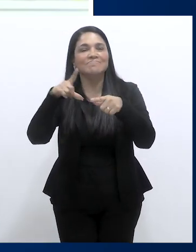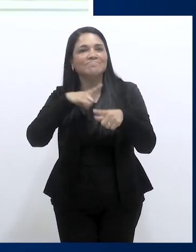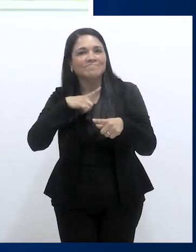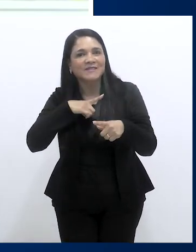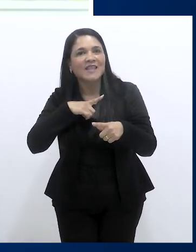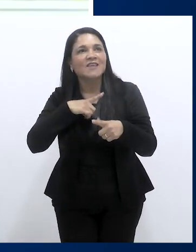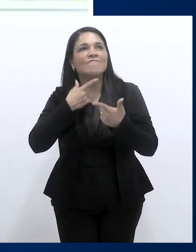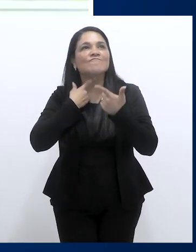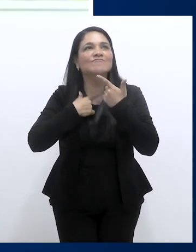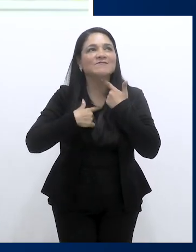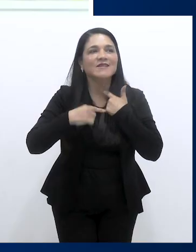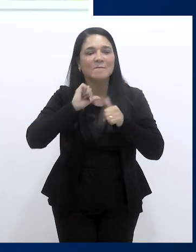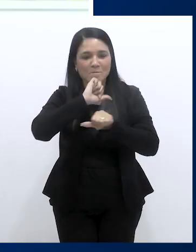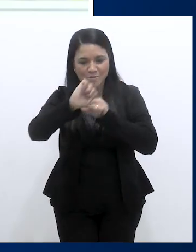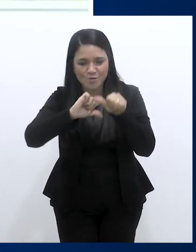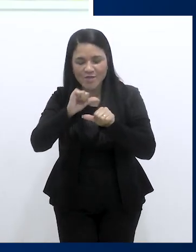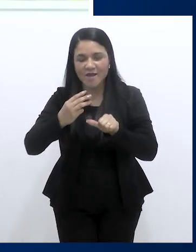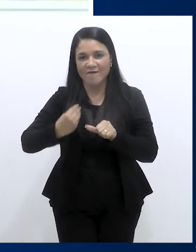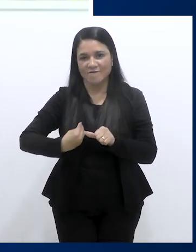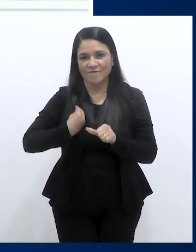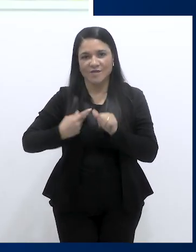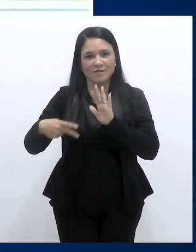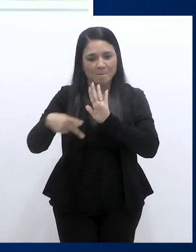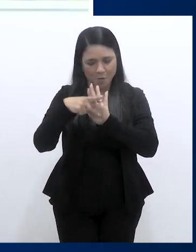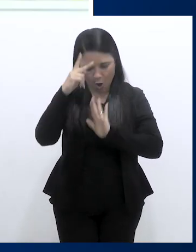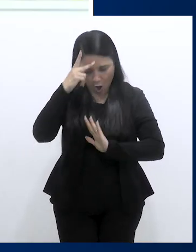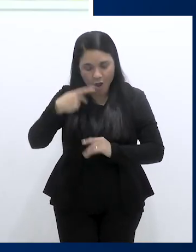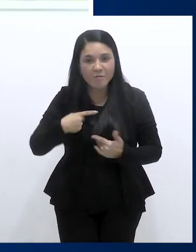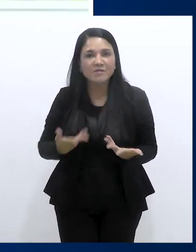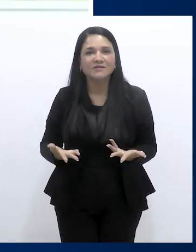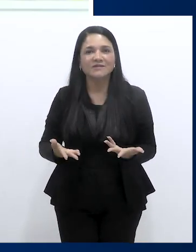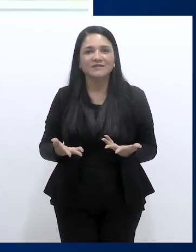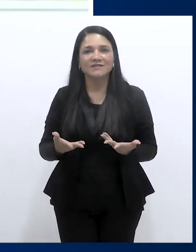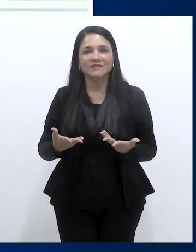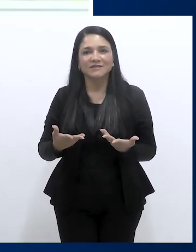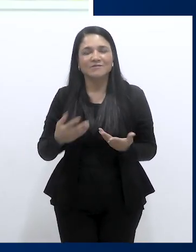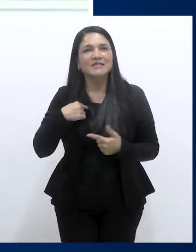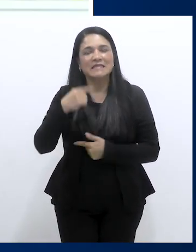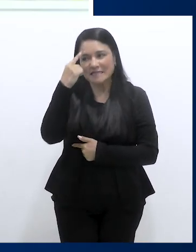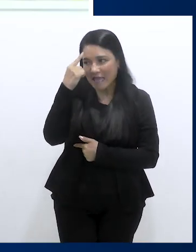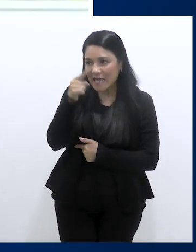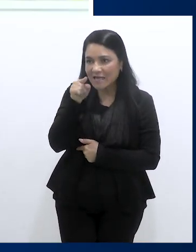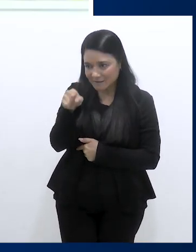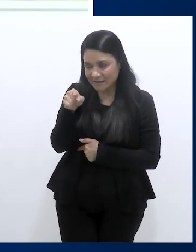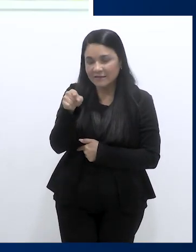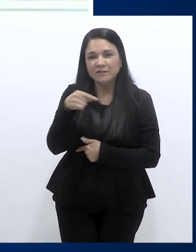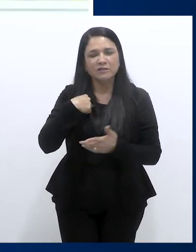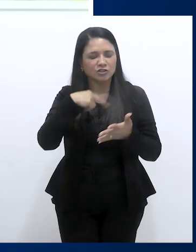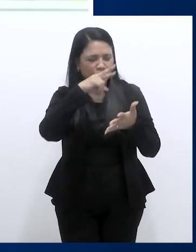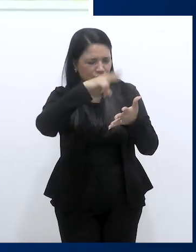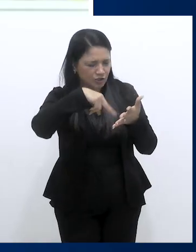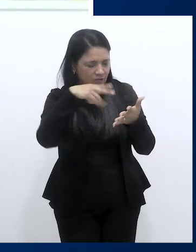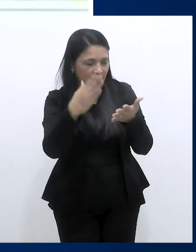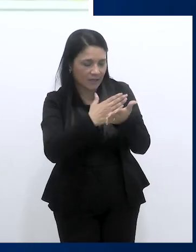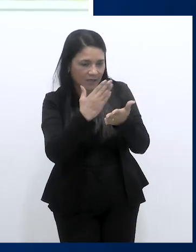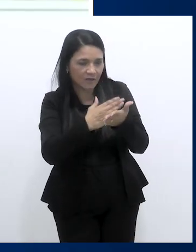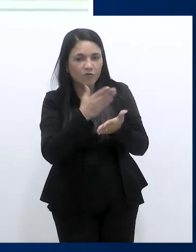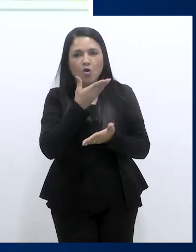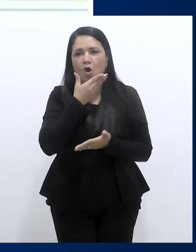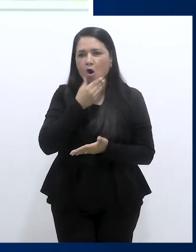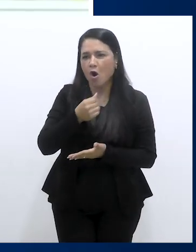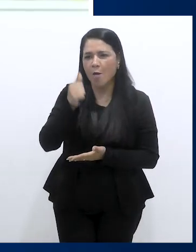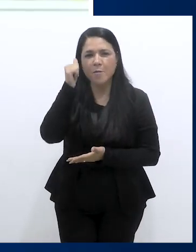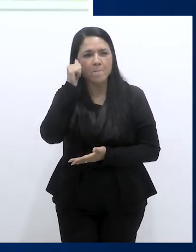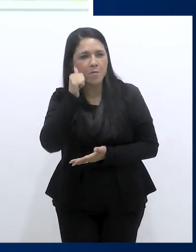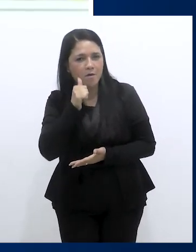ter vontade de fazer mudanças na sua própria vida. A gente, para você ter uma ideia, a gente leu livros